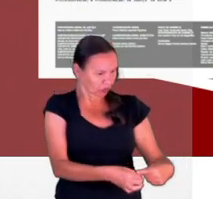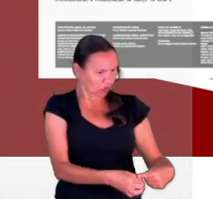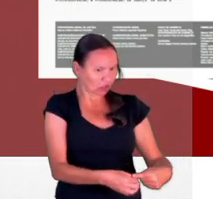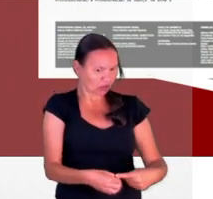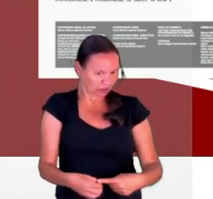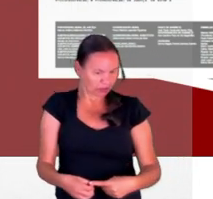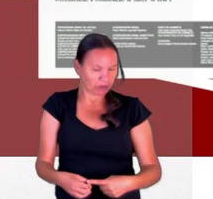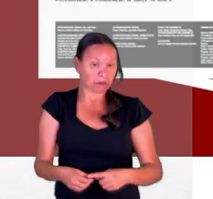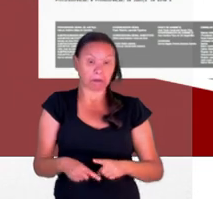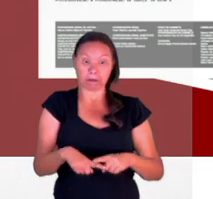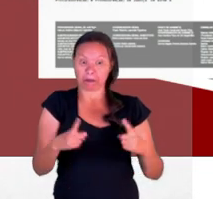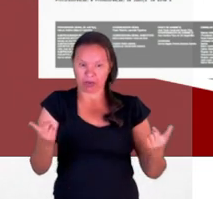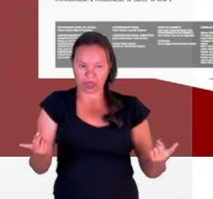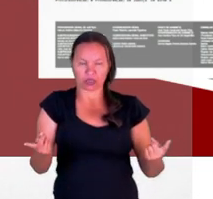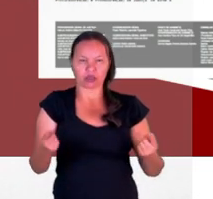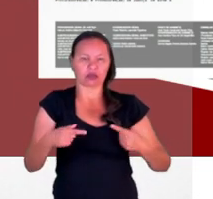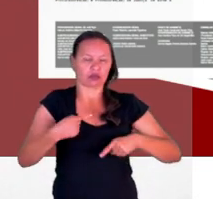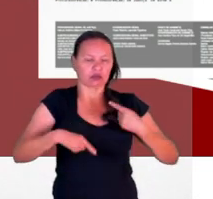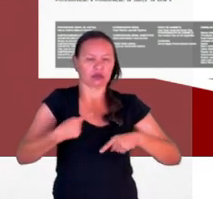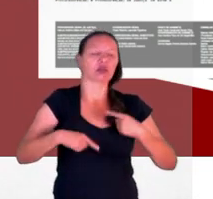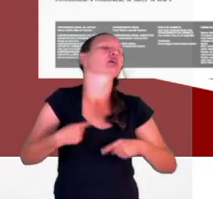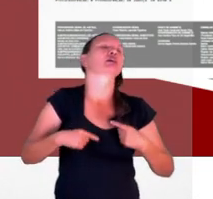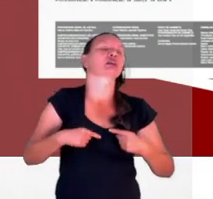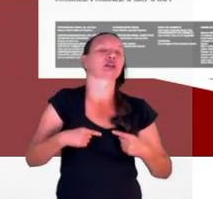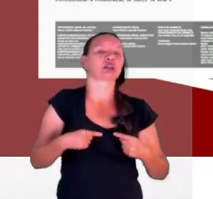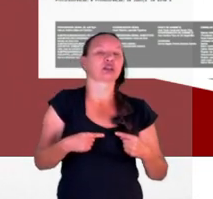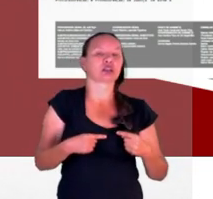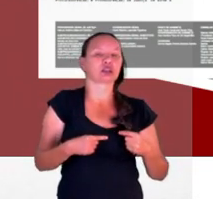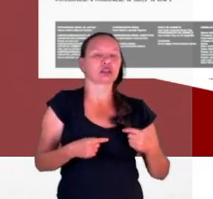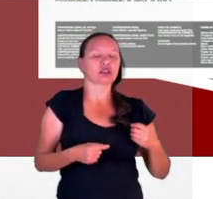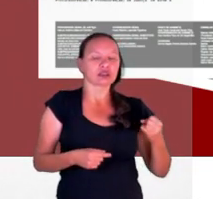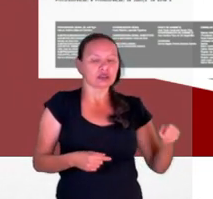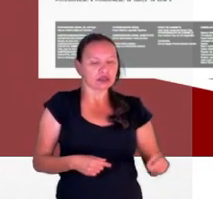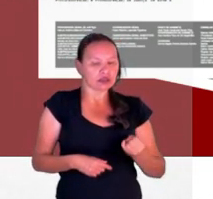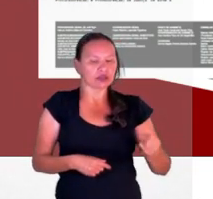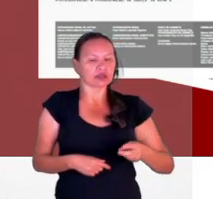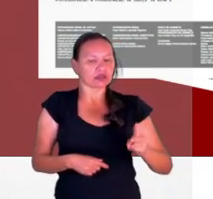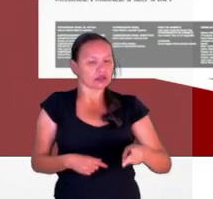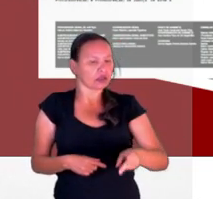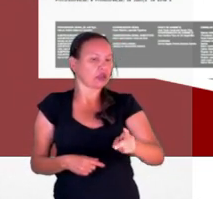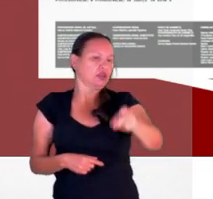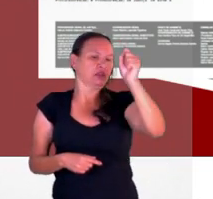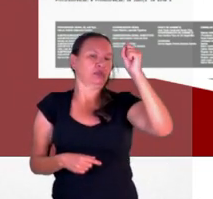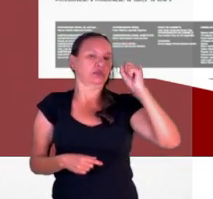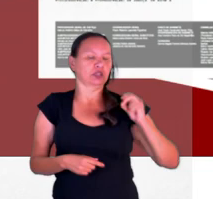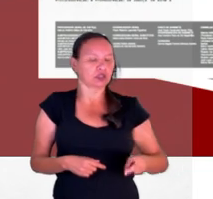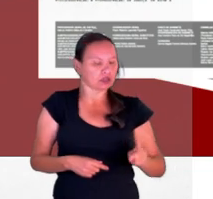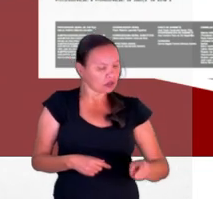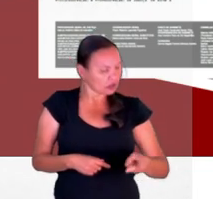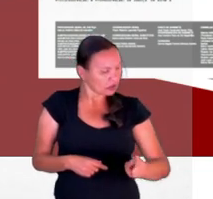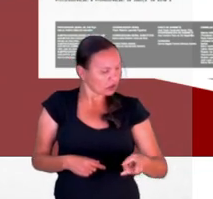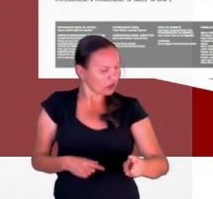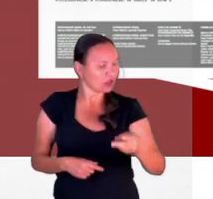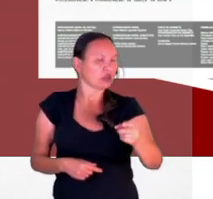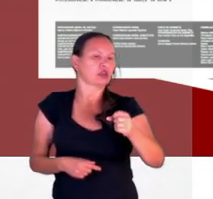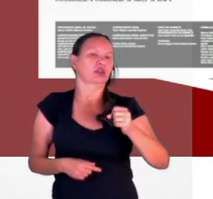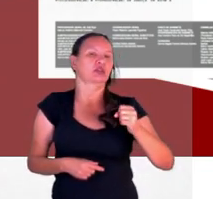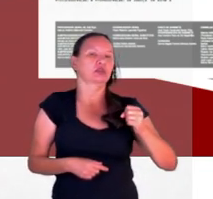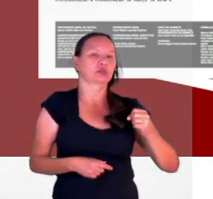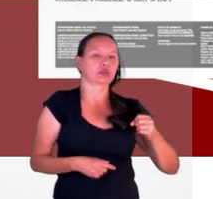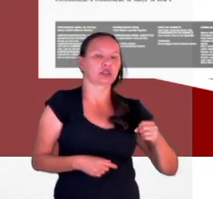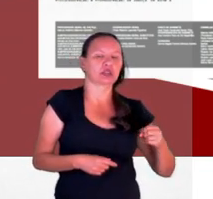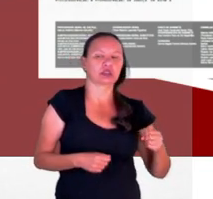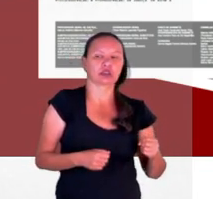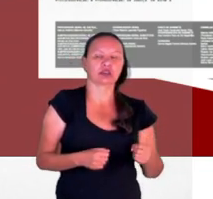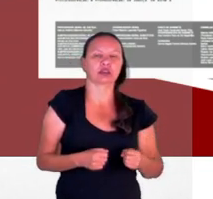mas esse discurso ele vem com muita frequência e desorganiza no meu sentir o sentido de urgência